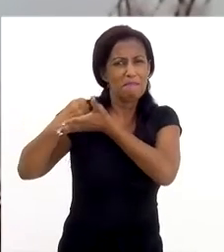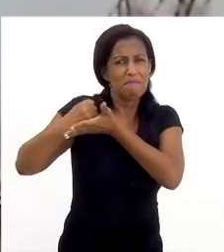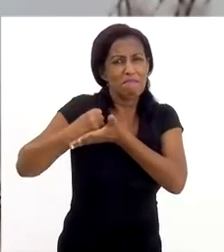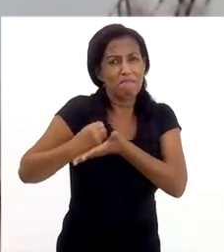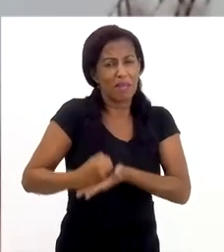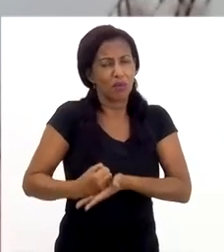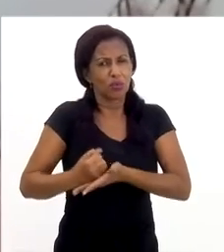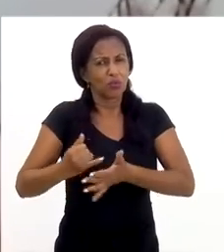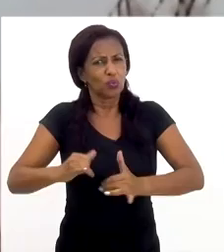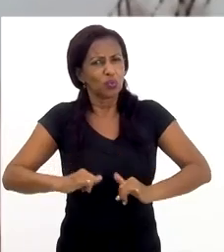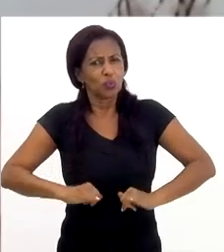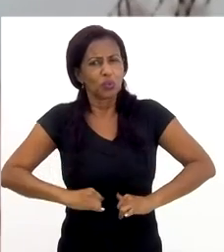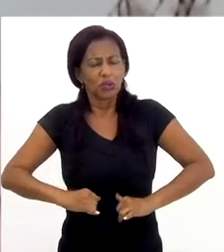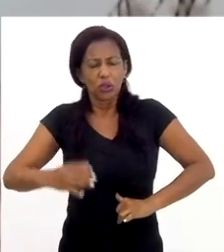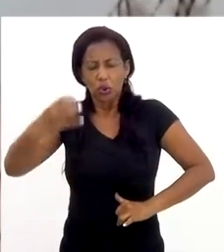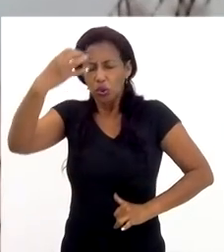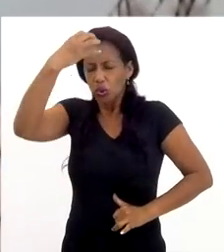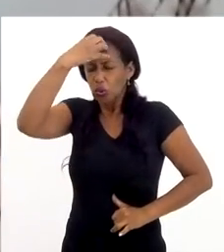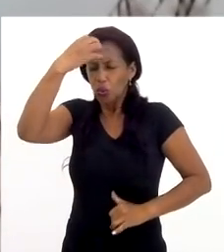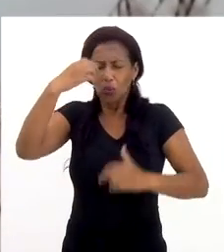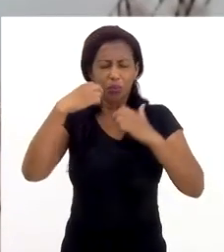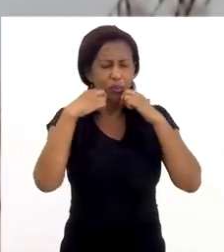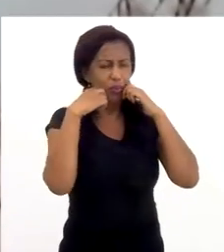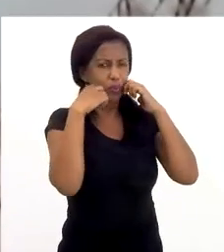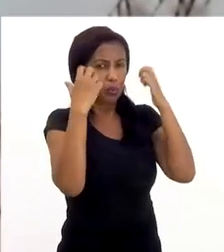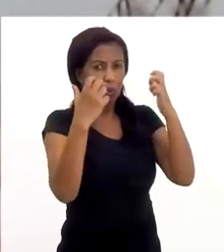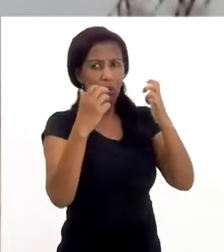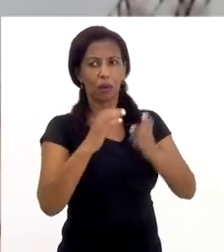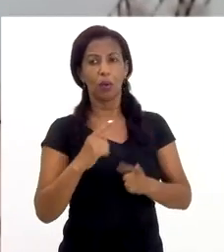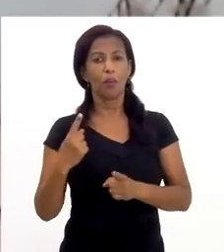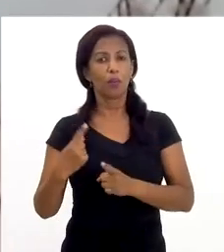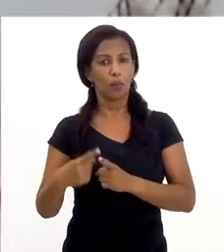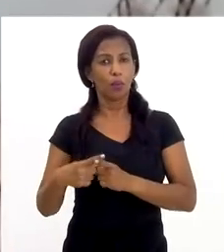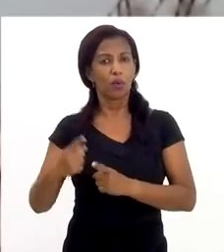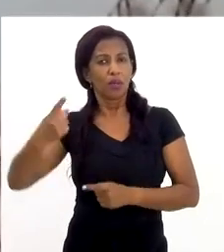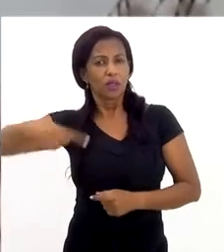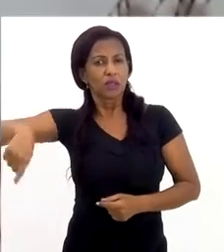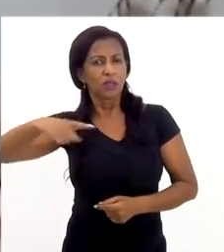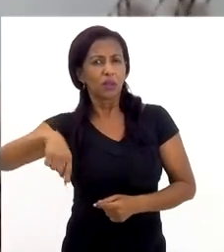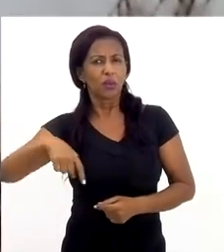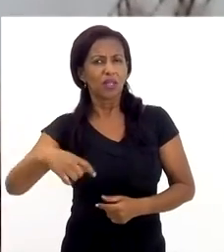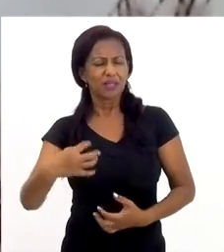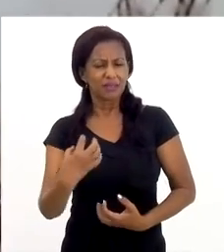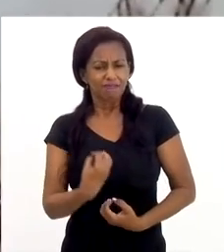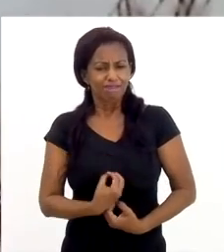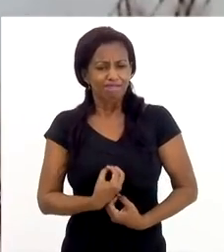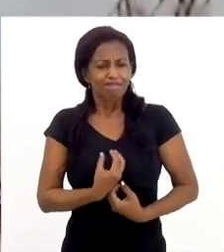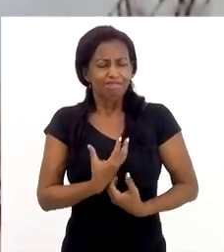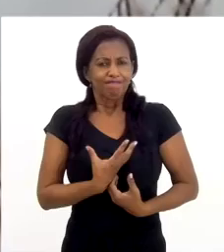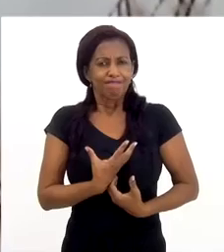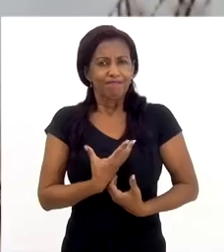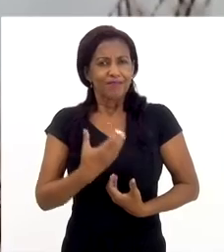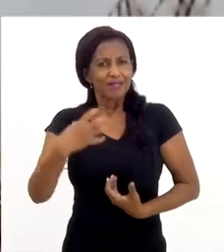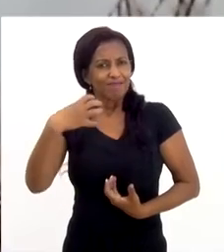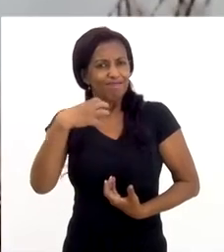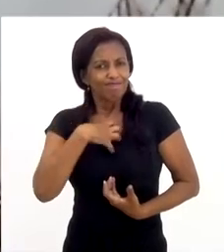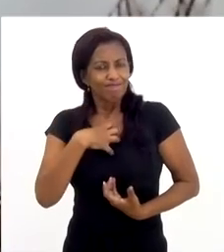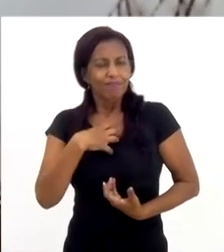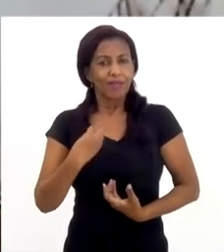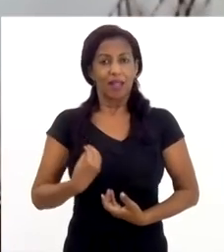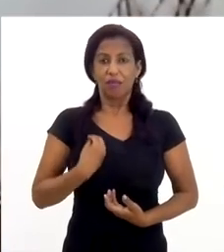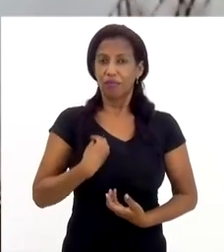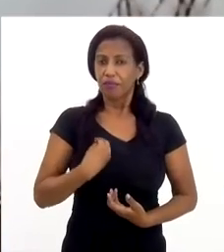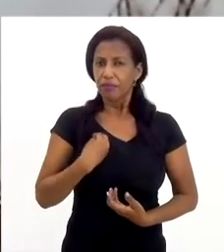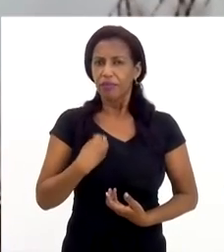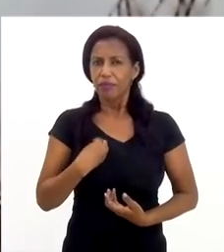uma mala pesada de dor de culpa e vergonha porque são esses os sentimentos que passam a